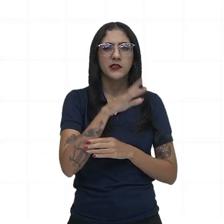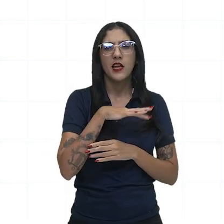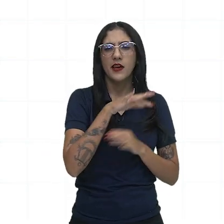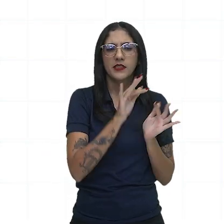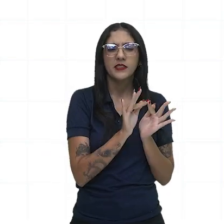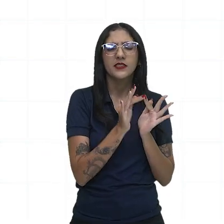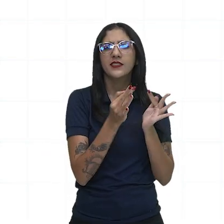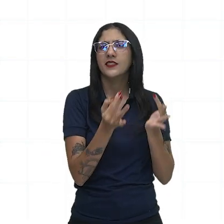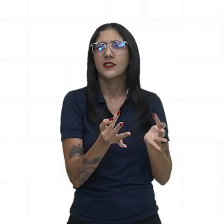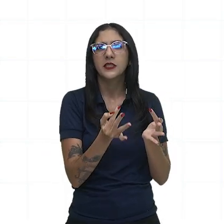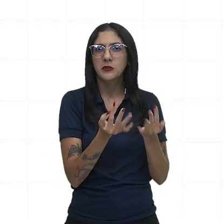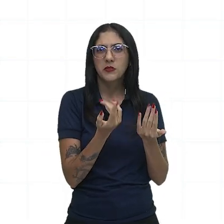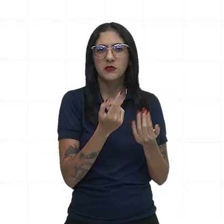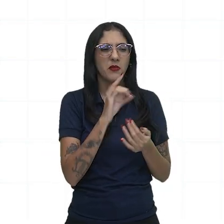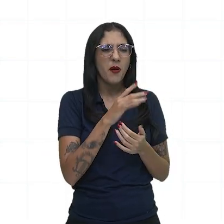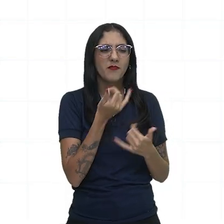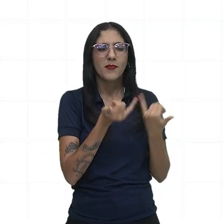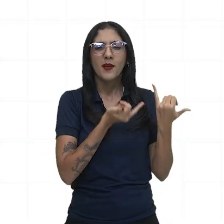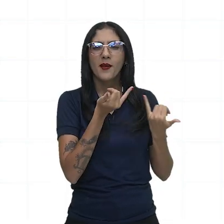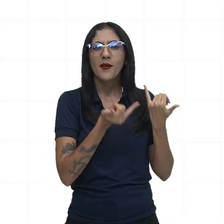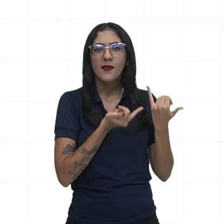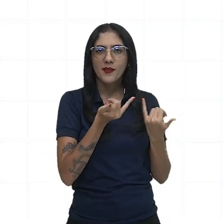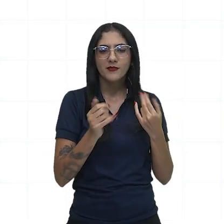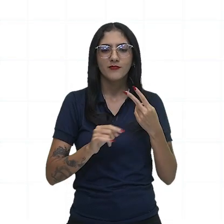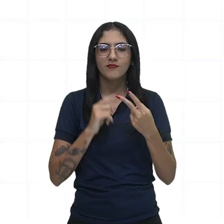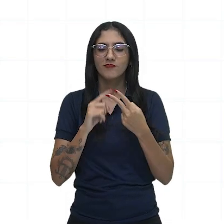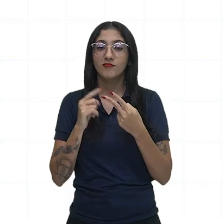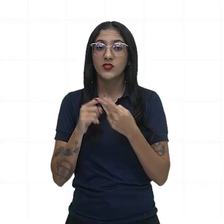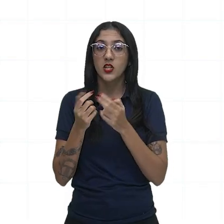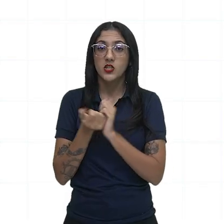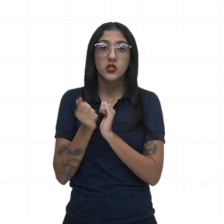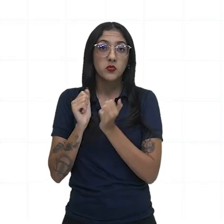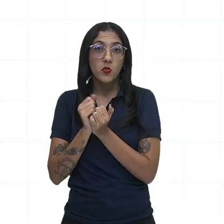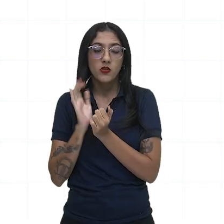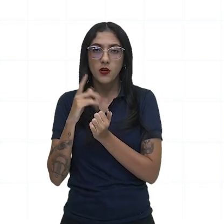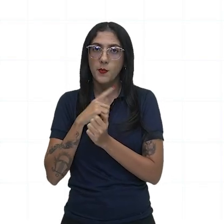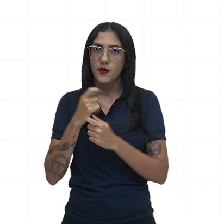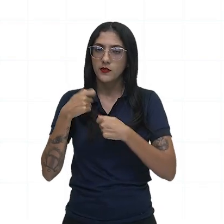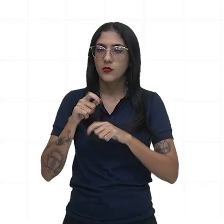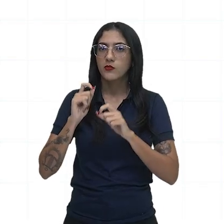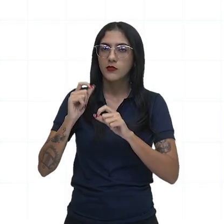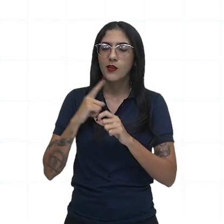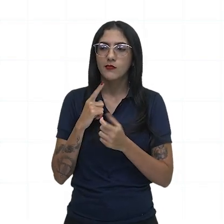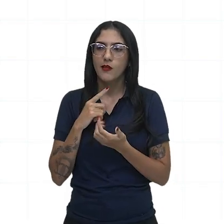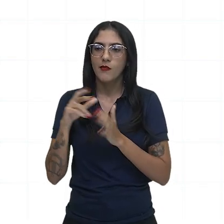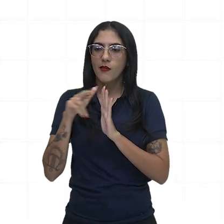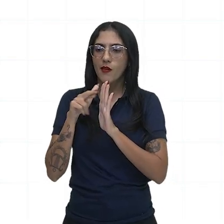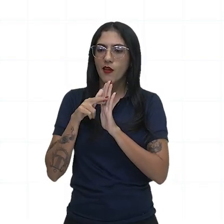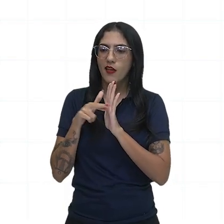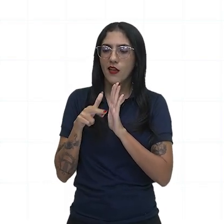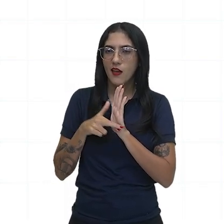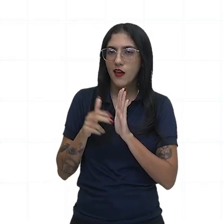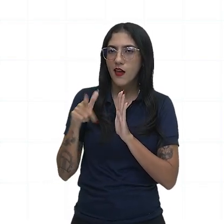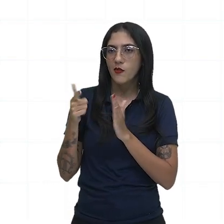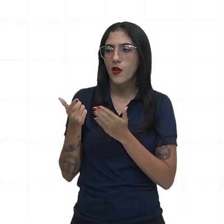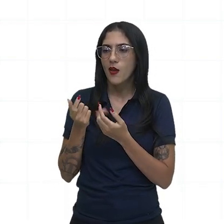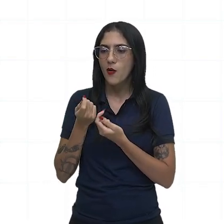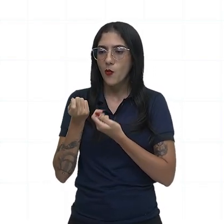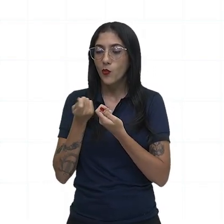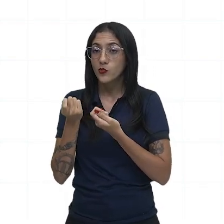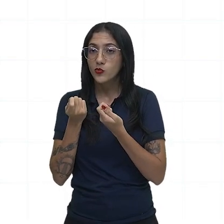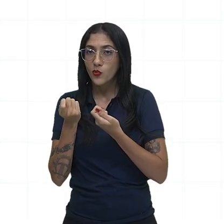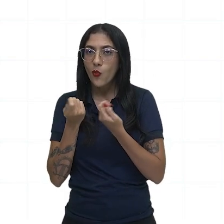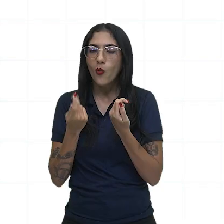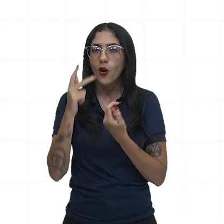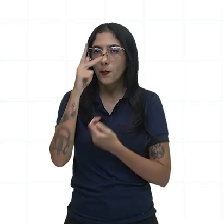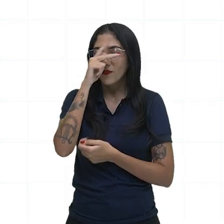como um momento de diversão, né? E a esportiva, que já é comandada aí, né, pela prefeitura ou